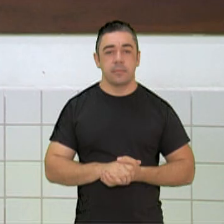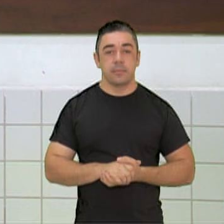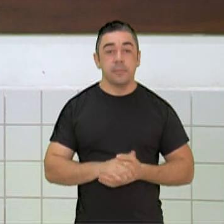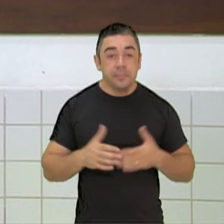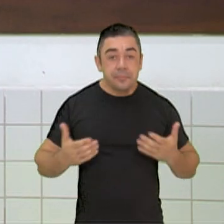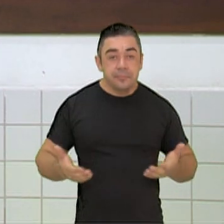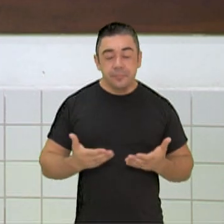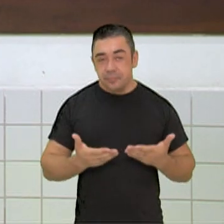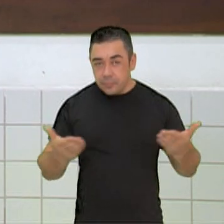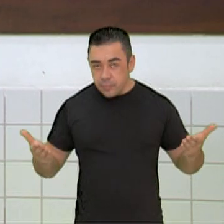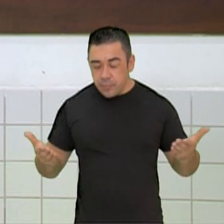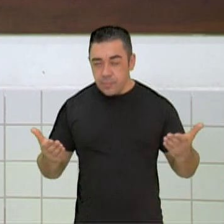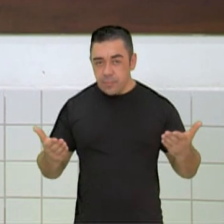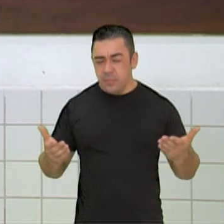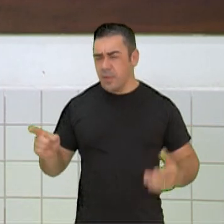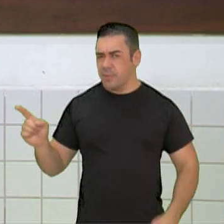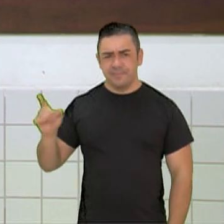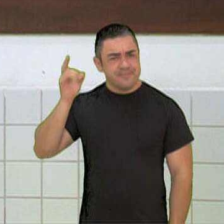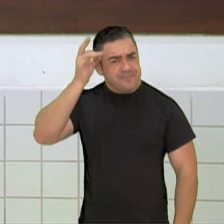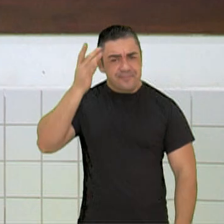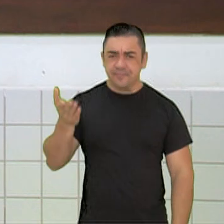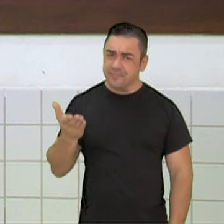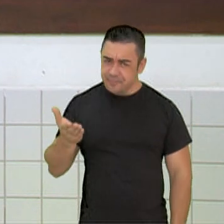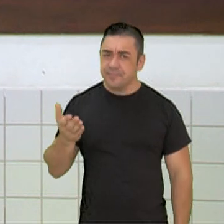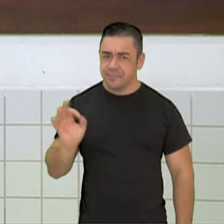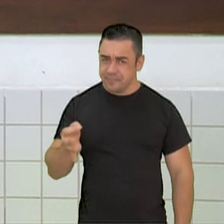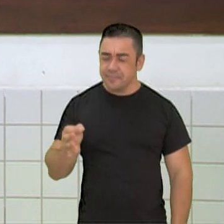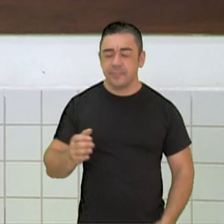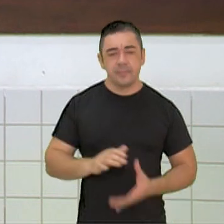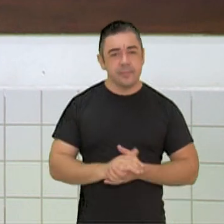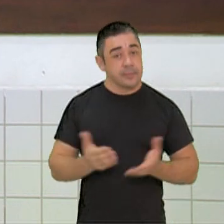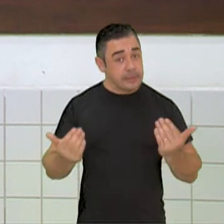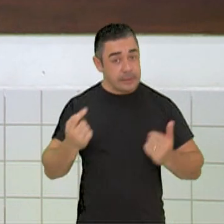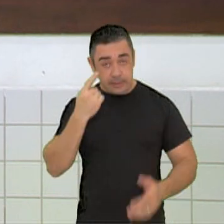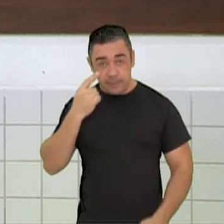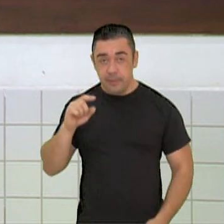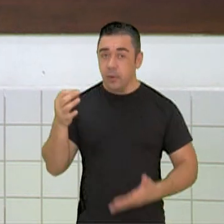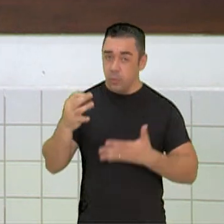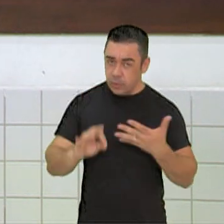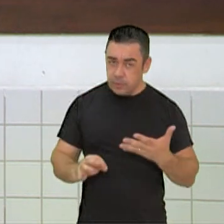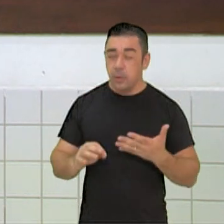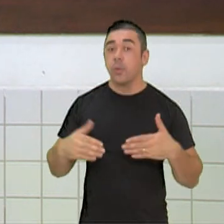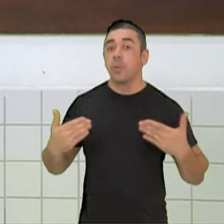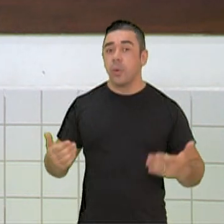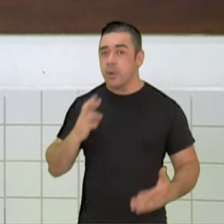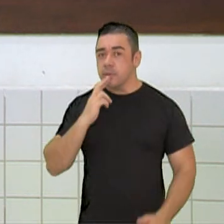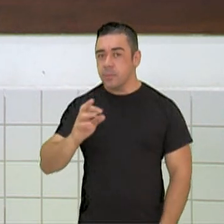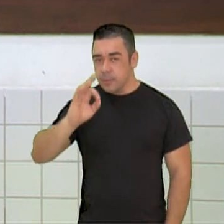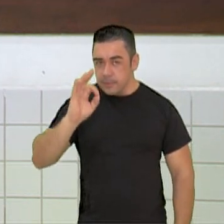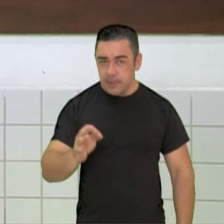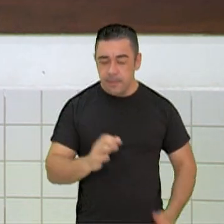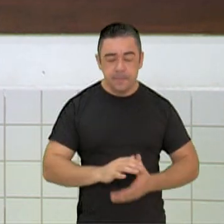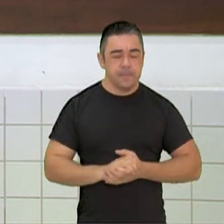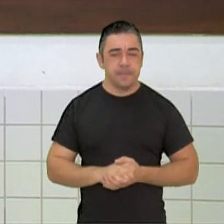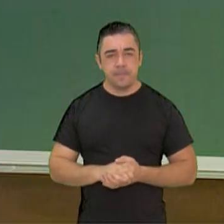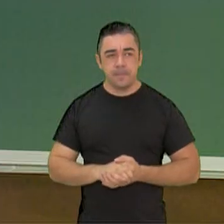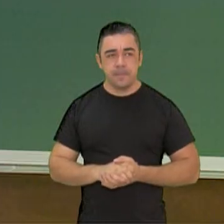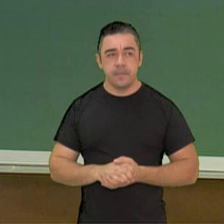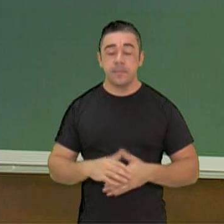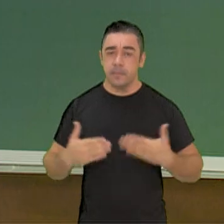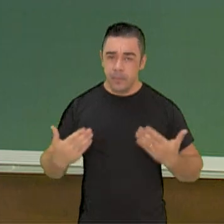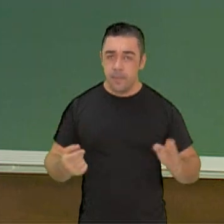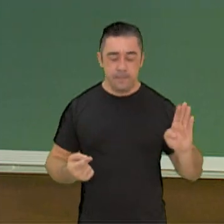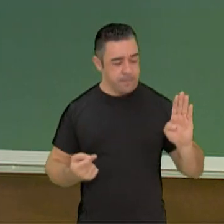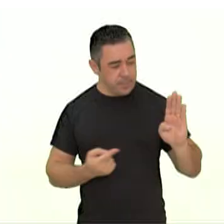E aí, pessoal, essa tá muito fácil, não tá? Então, vamos agora para a correção e ver qual é a alternativa correta.